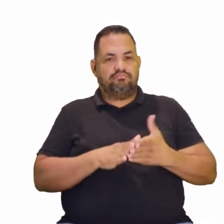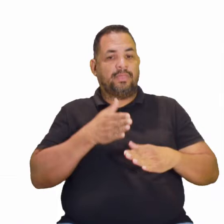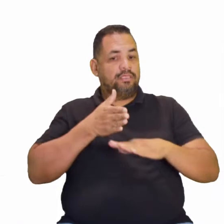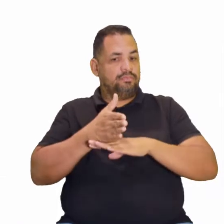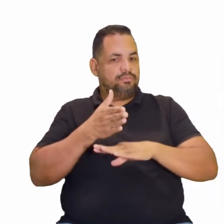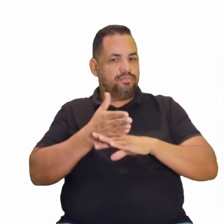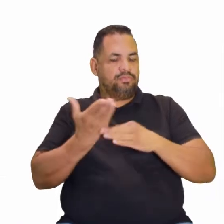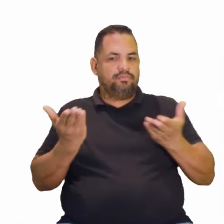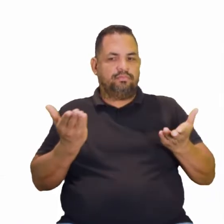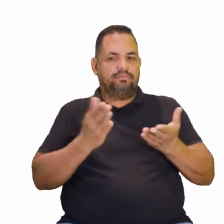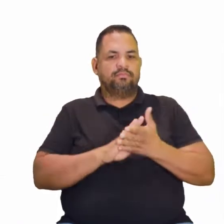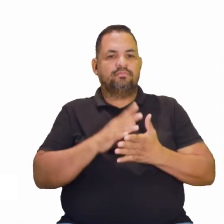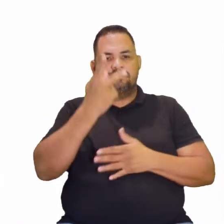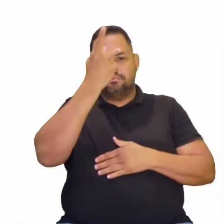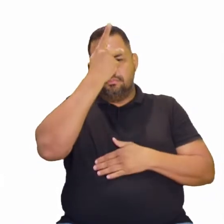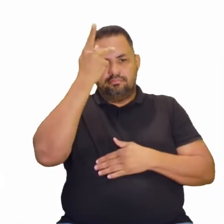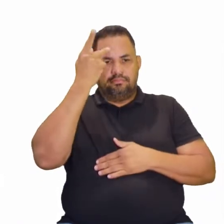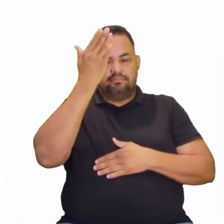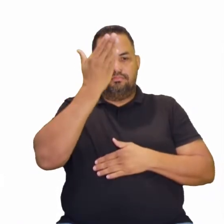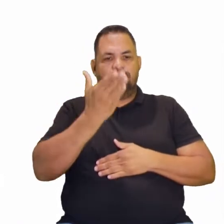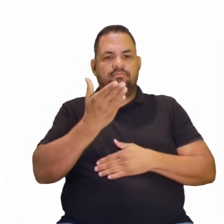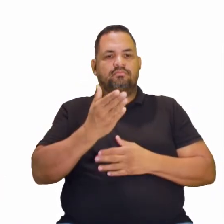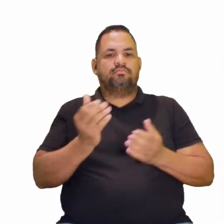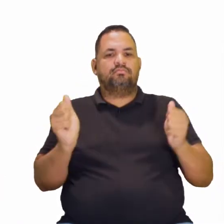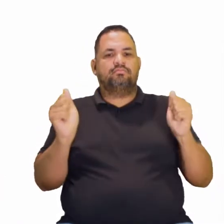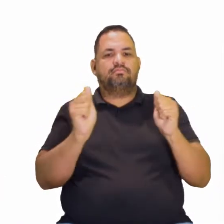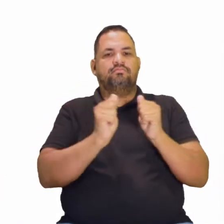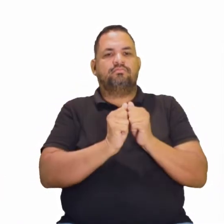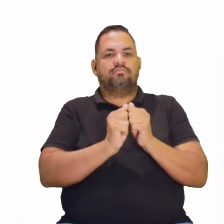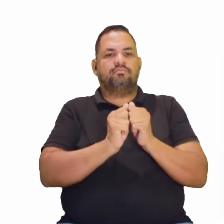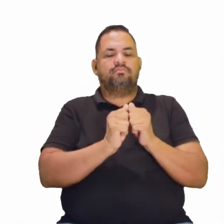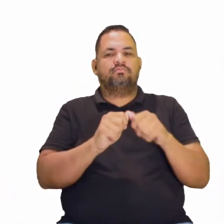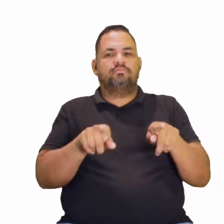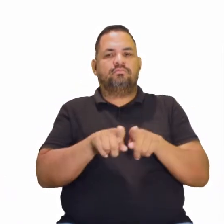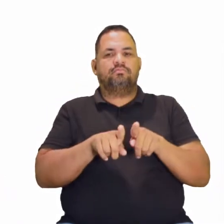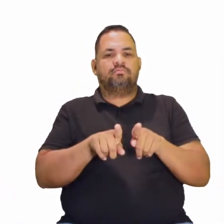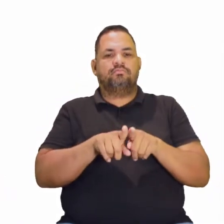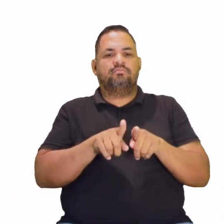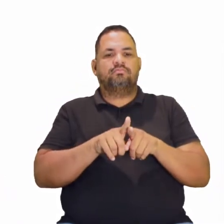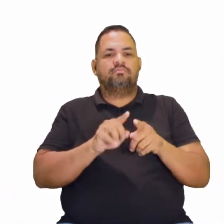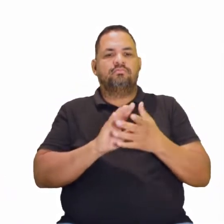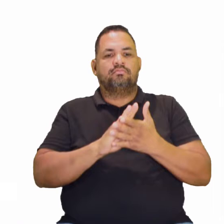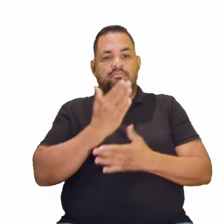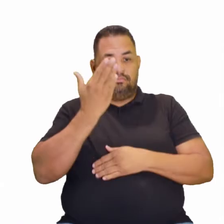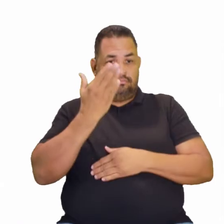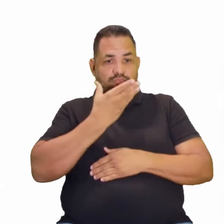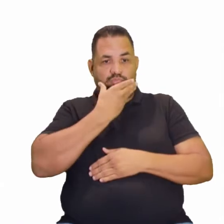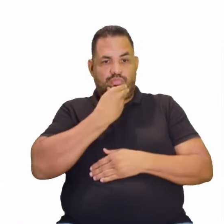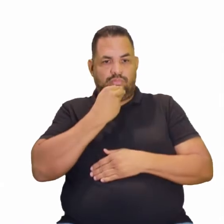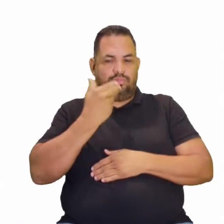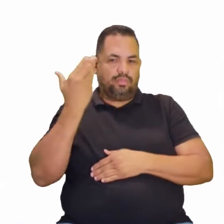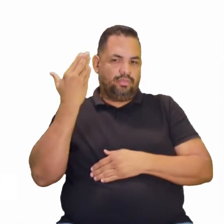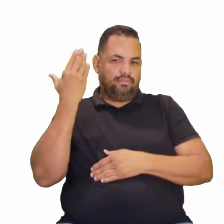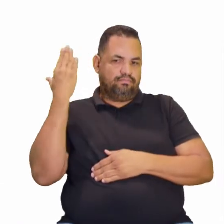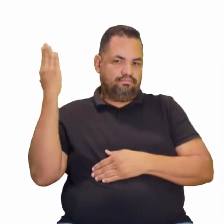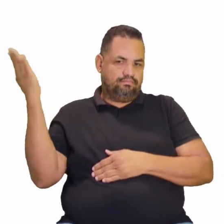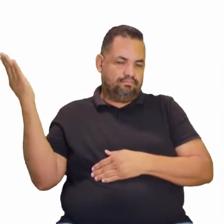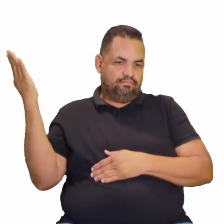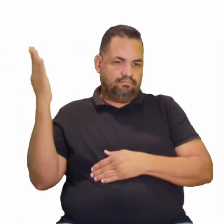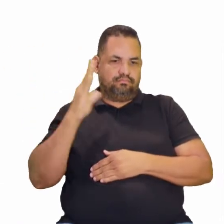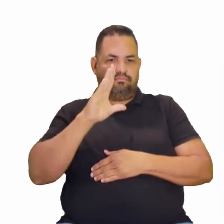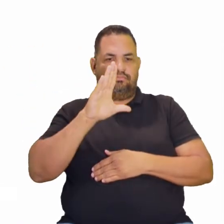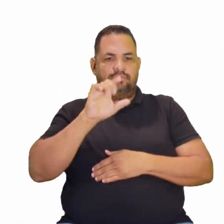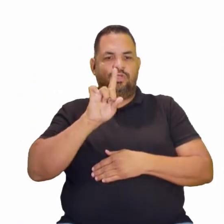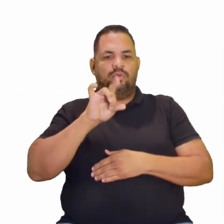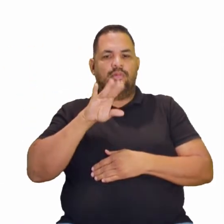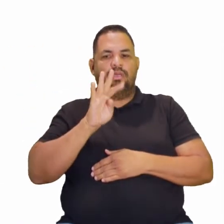essas pessoas que estavam lá, né, estava também o Monteiro Lobato, né, consagrado